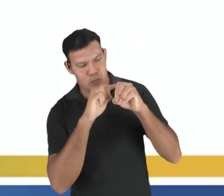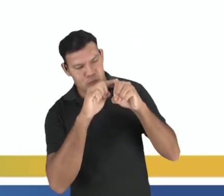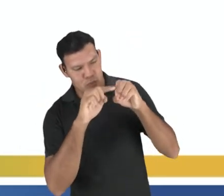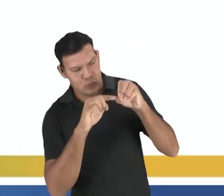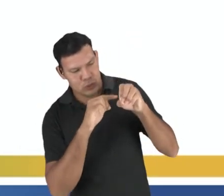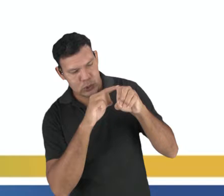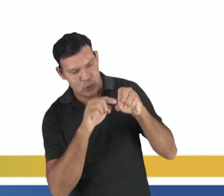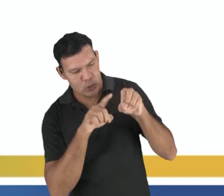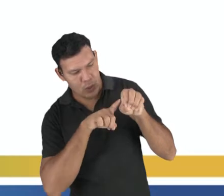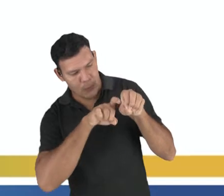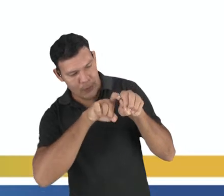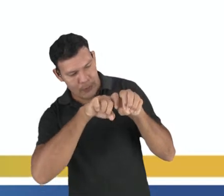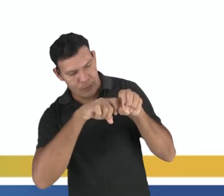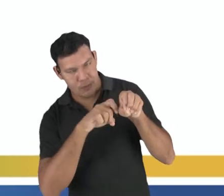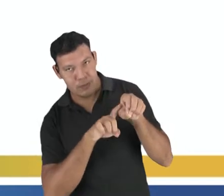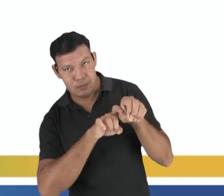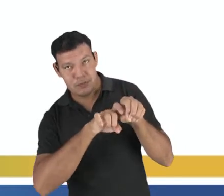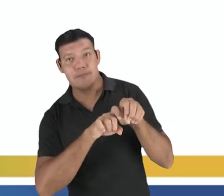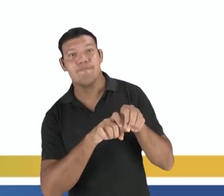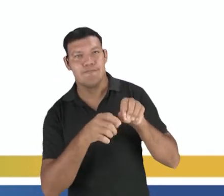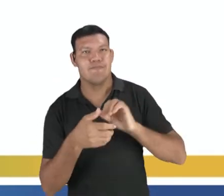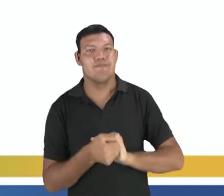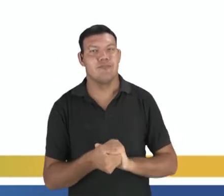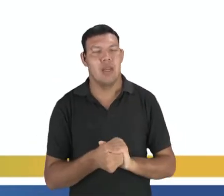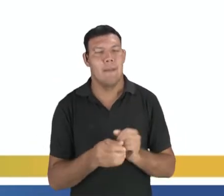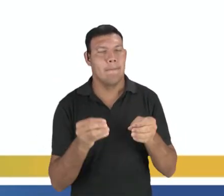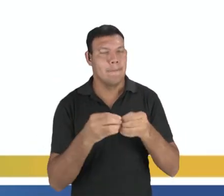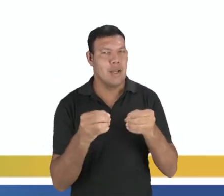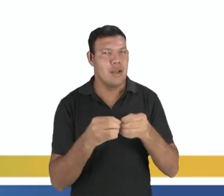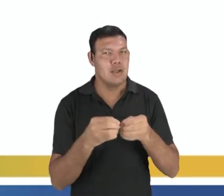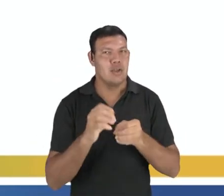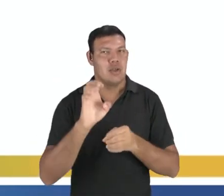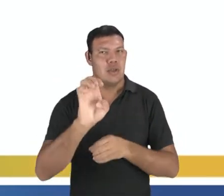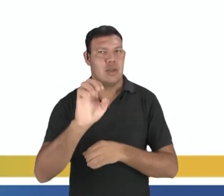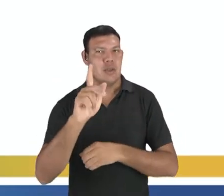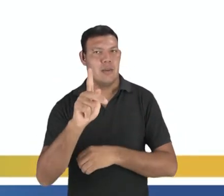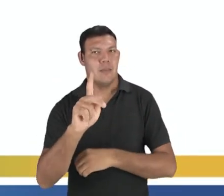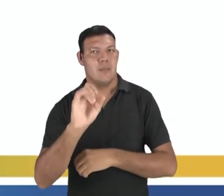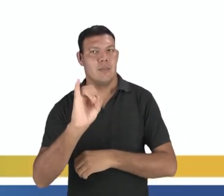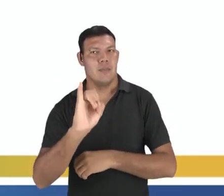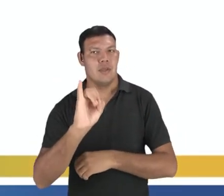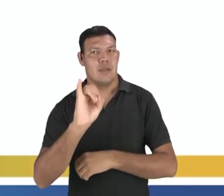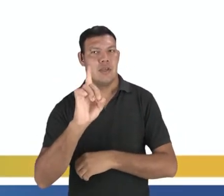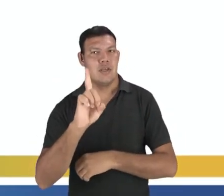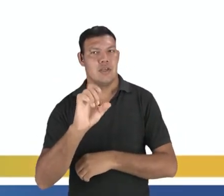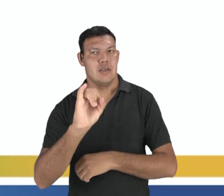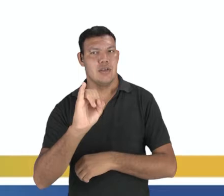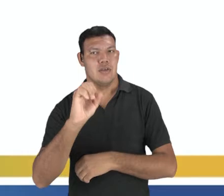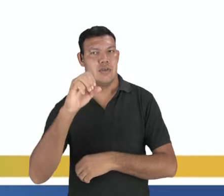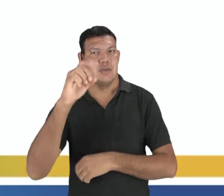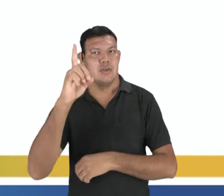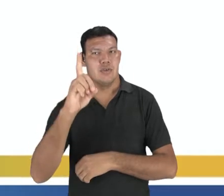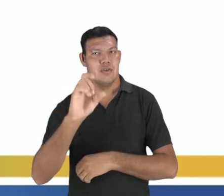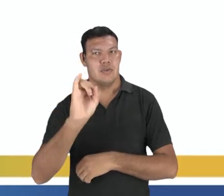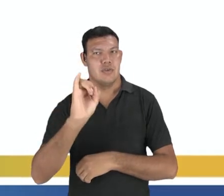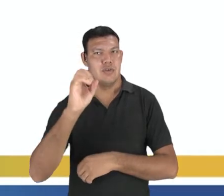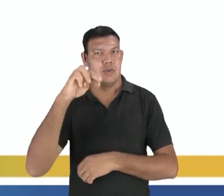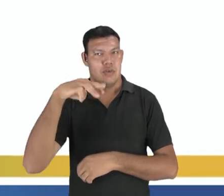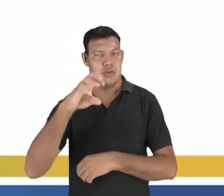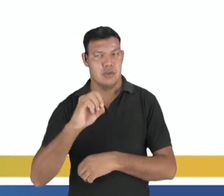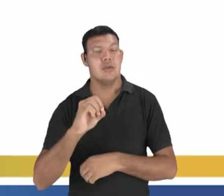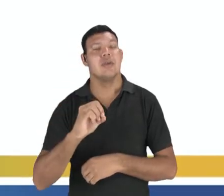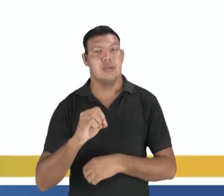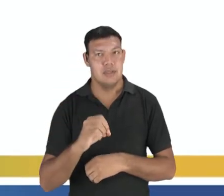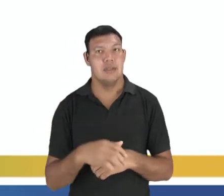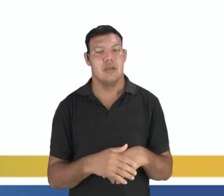vão ficar armazenados aí na região do epidídimo. E vai ter um momento que os espermatozoides eles vão ser